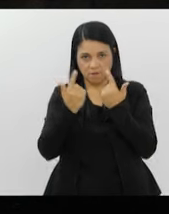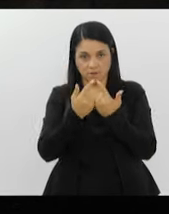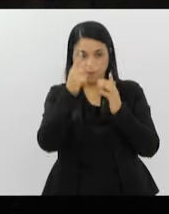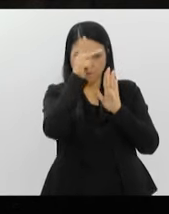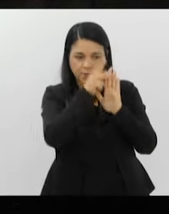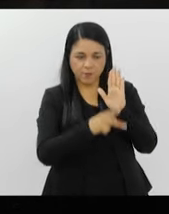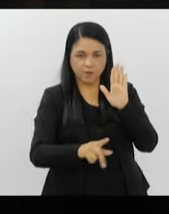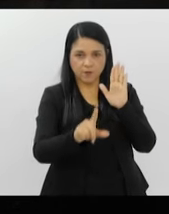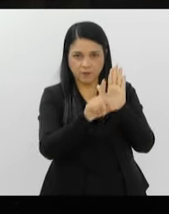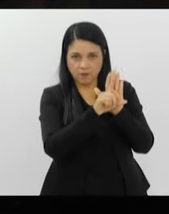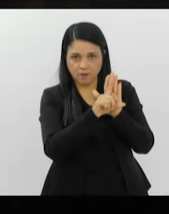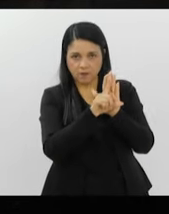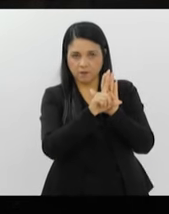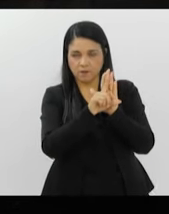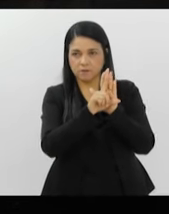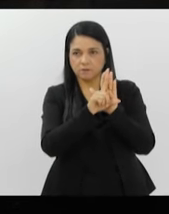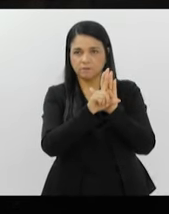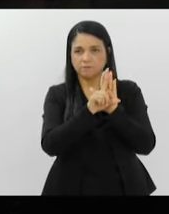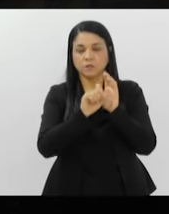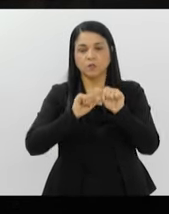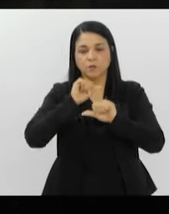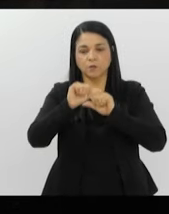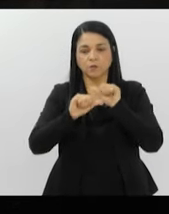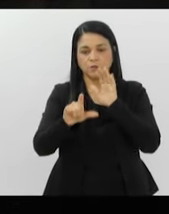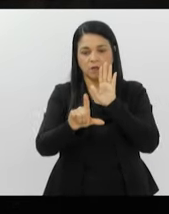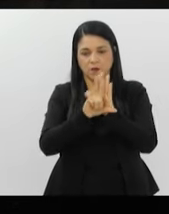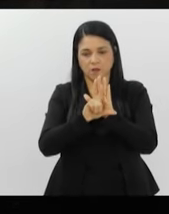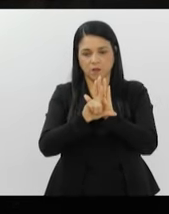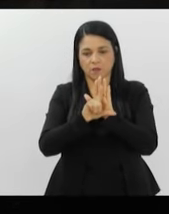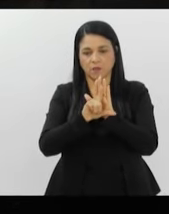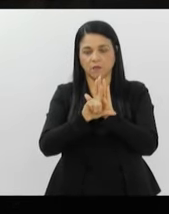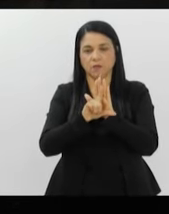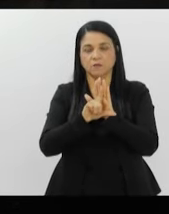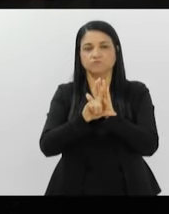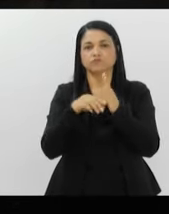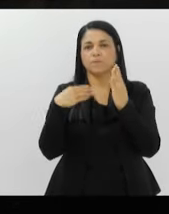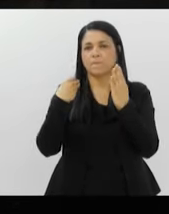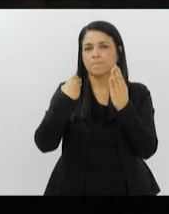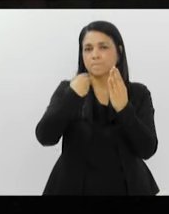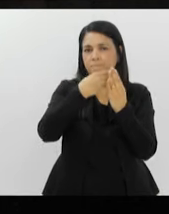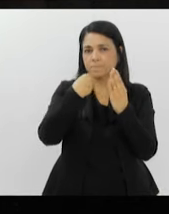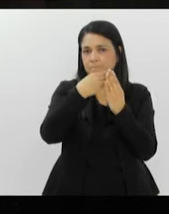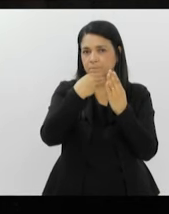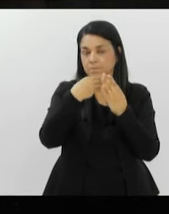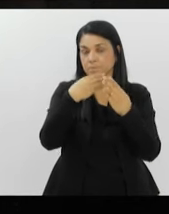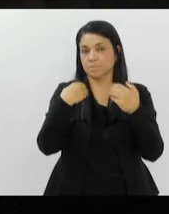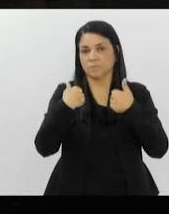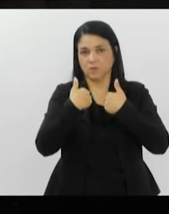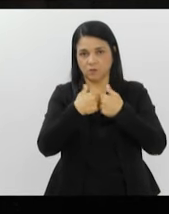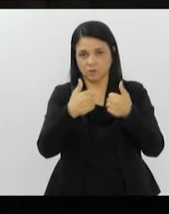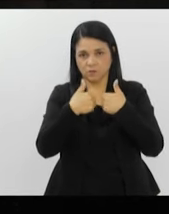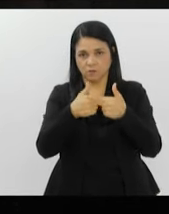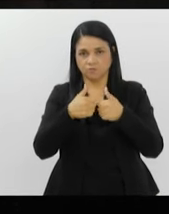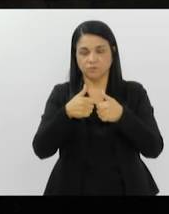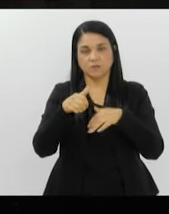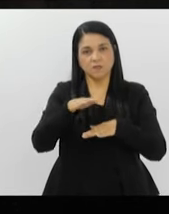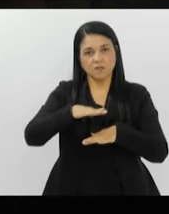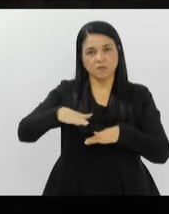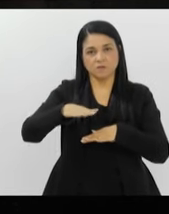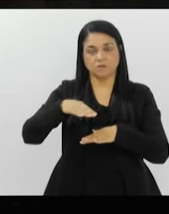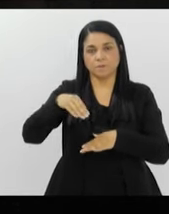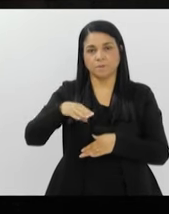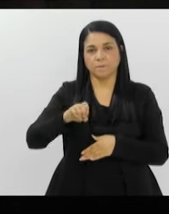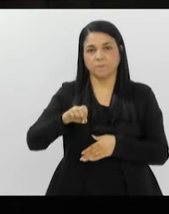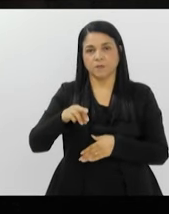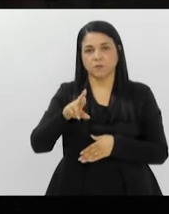de lei que altera a lei do bilhete único na região metropolitana estendendo